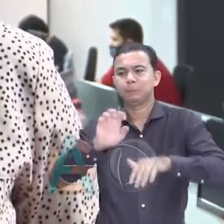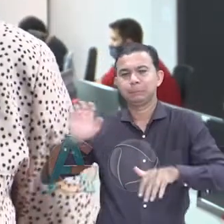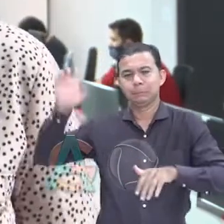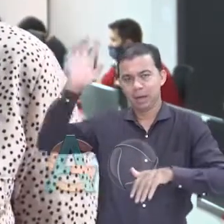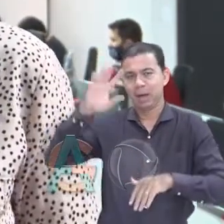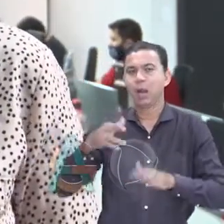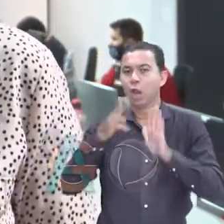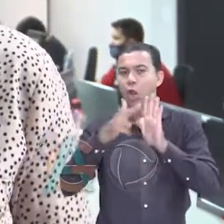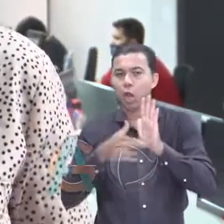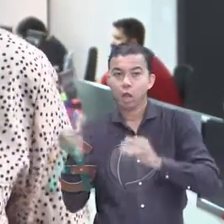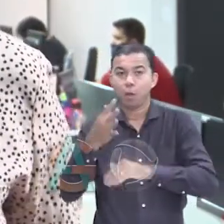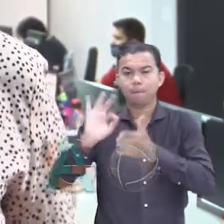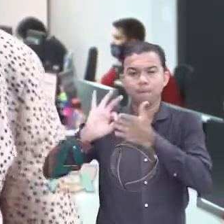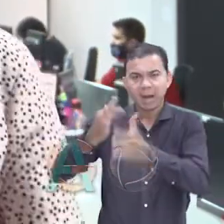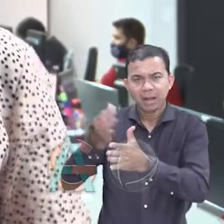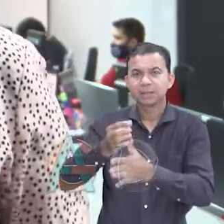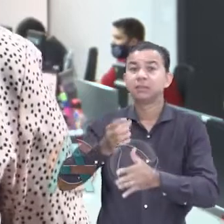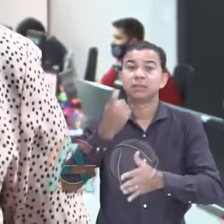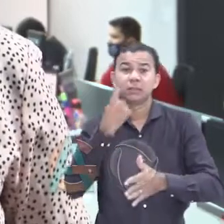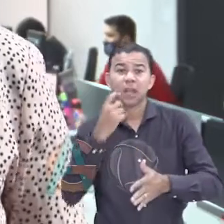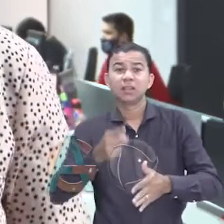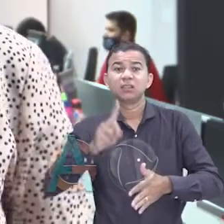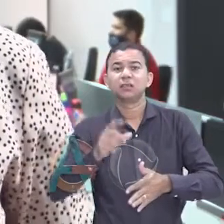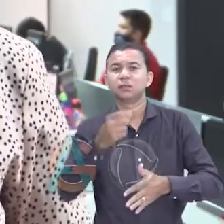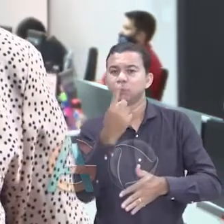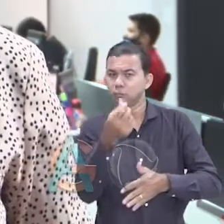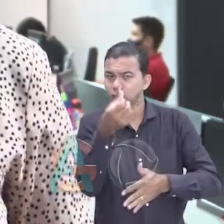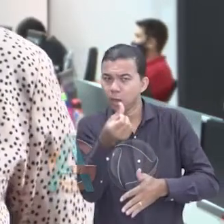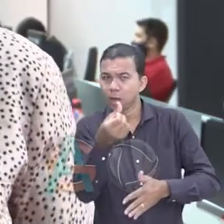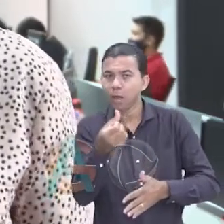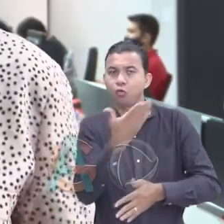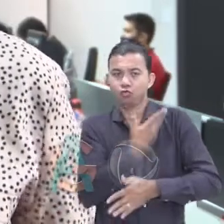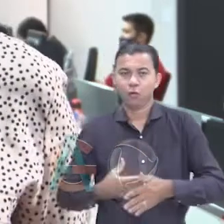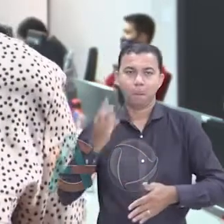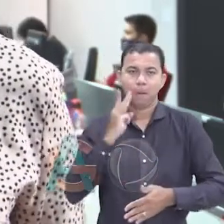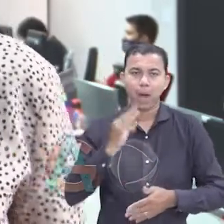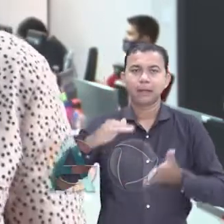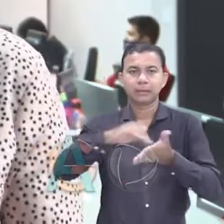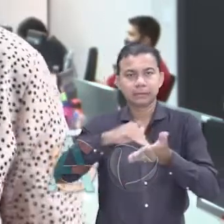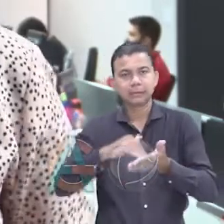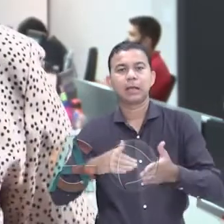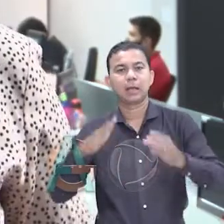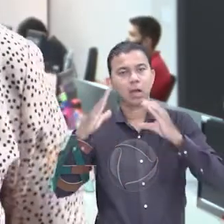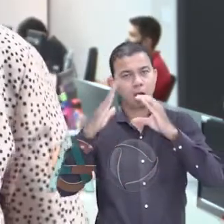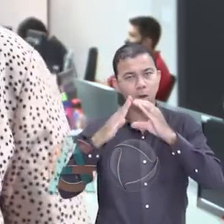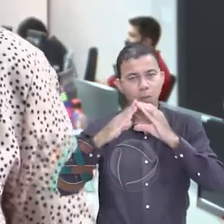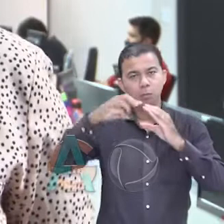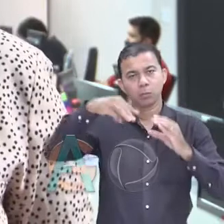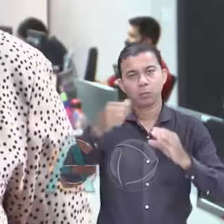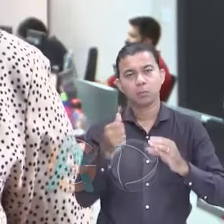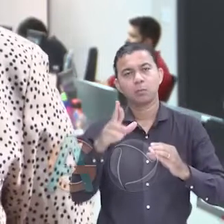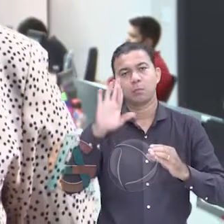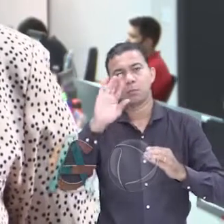estado. As novas regras foram assinadas nesta sexta-feira, dia 16, pelo governador Mauro Mendes e pelo secretário-chefe da